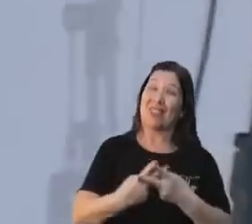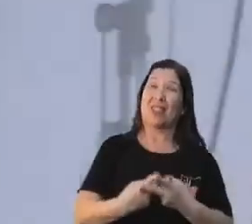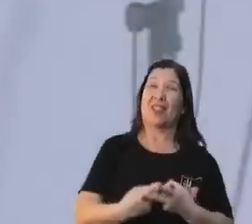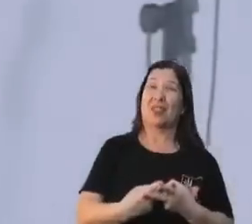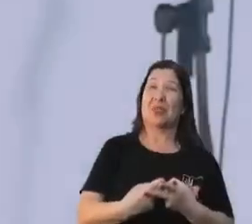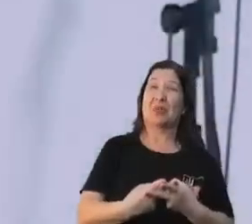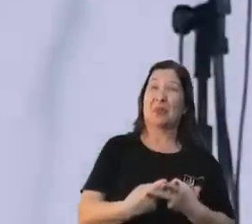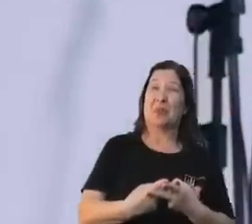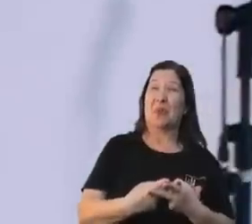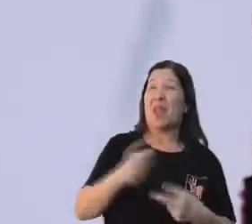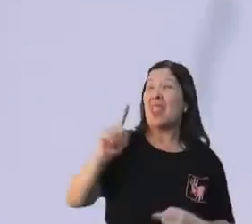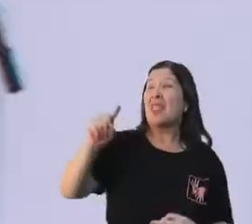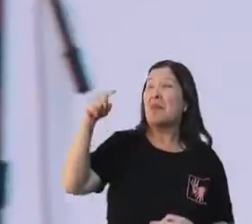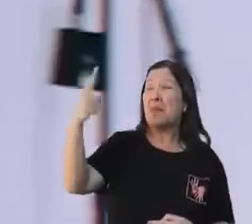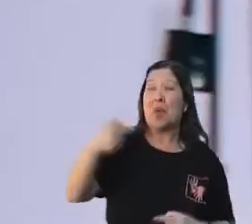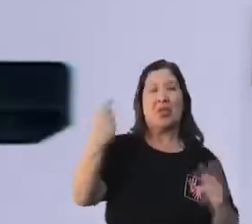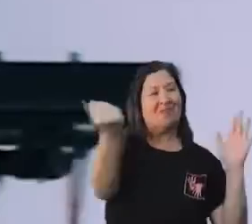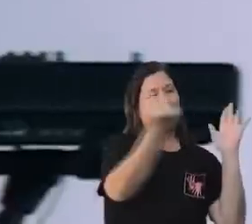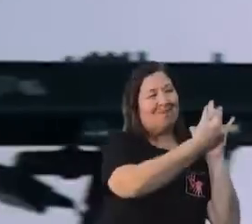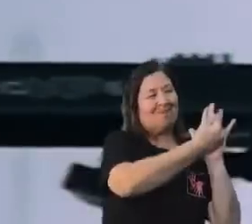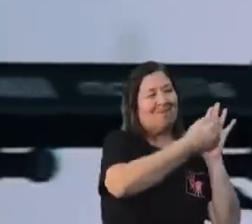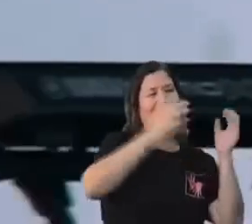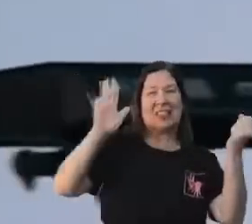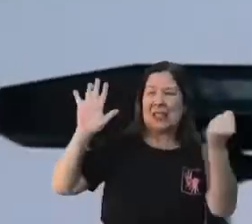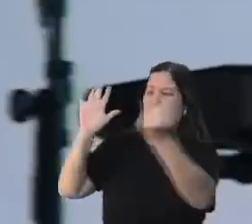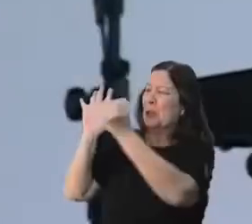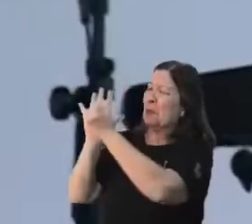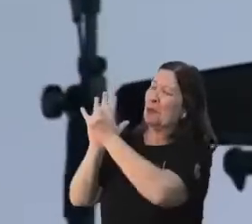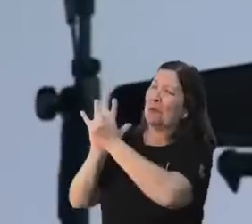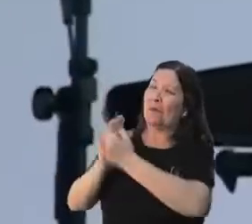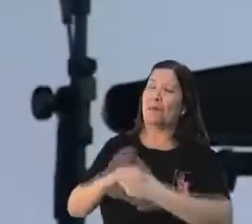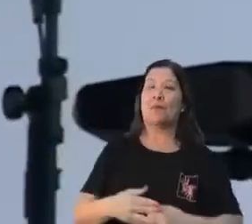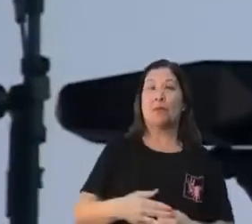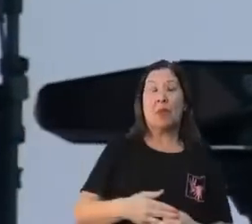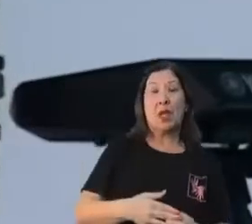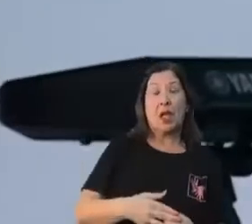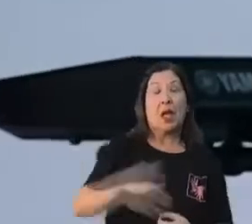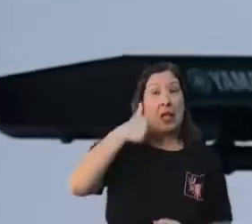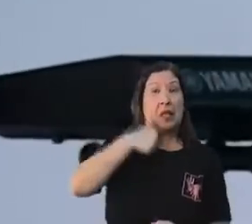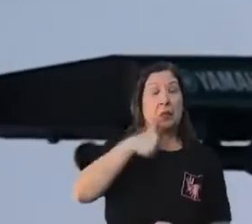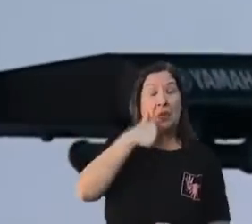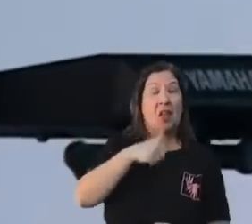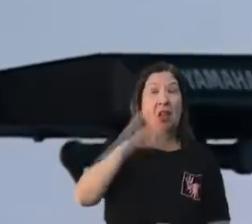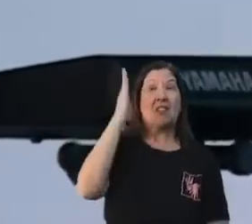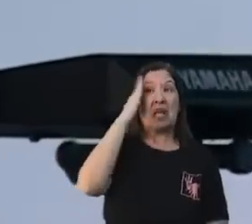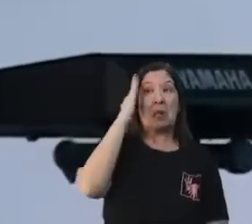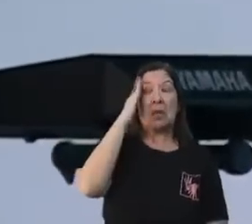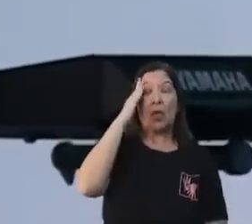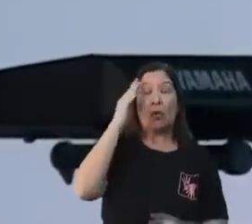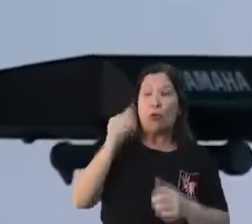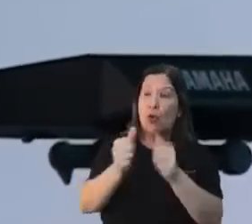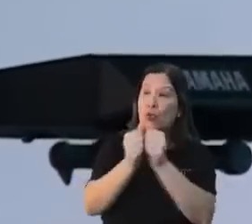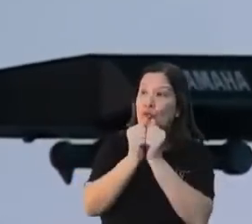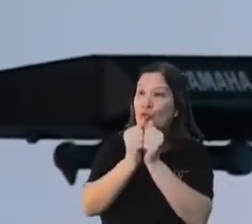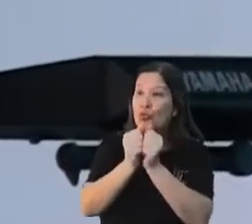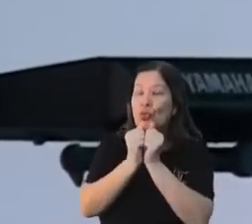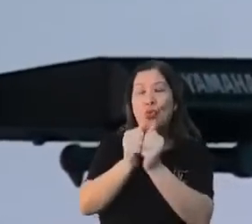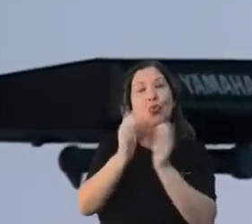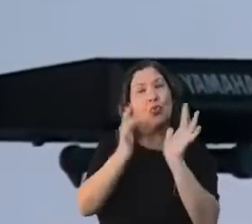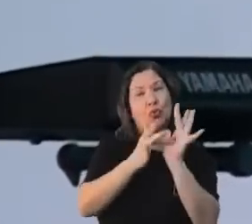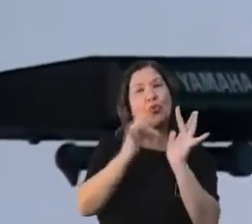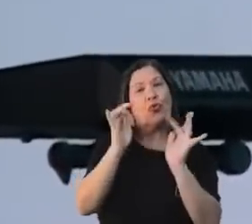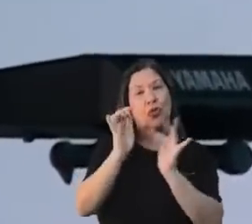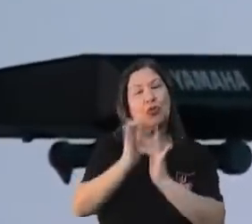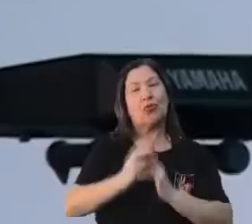o terceiro dia. Essas mulheres vão com ele, sabendo a agenda. Quando Jesus foi